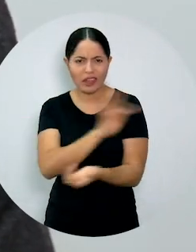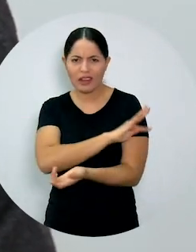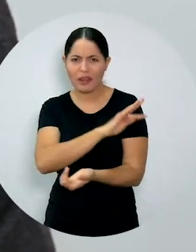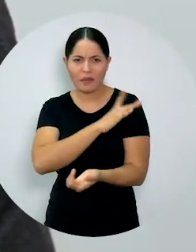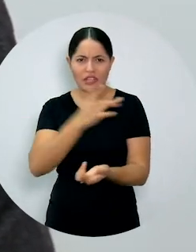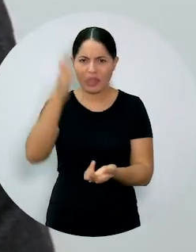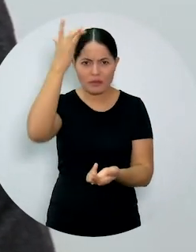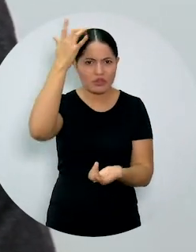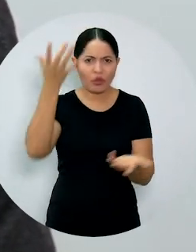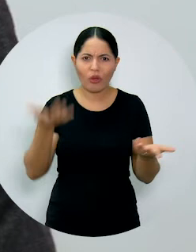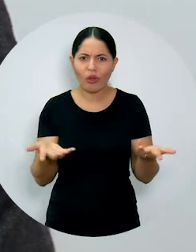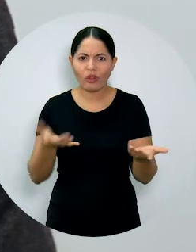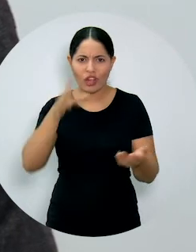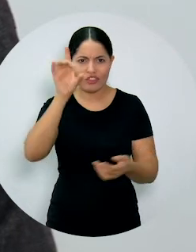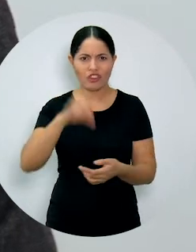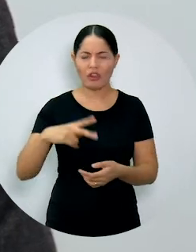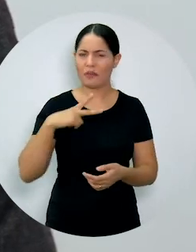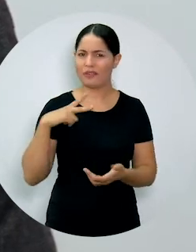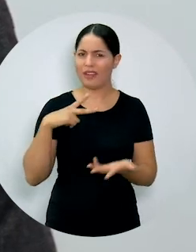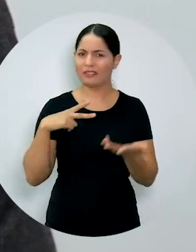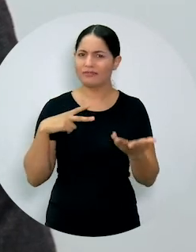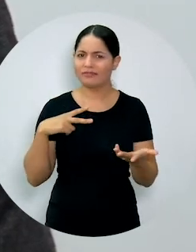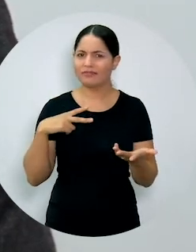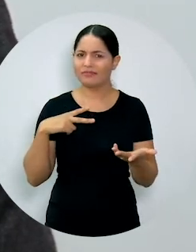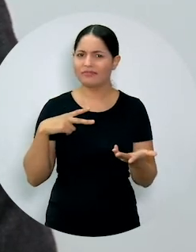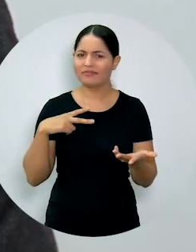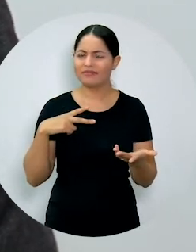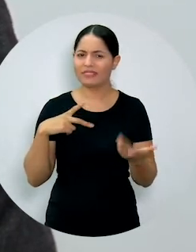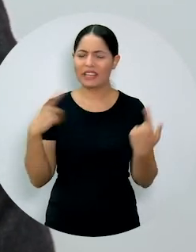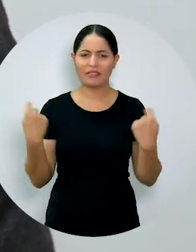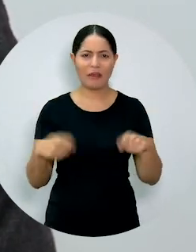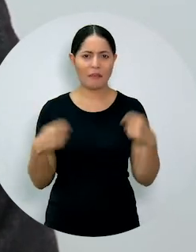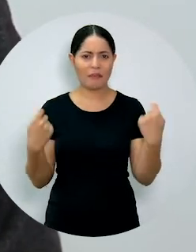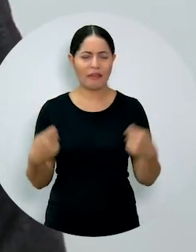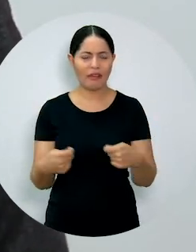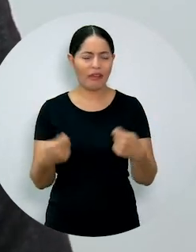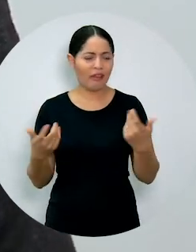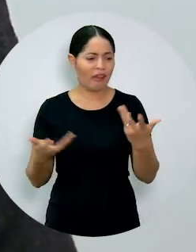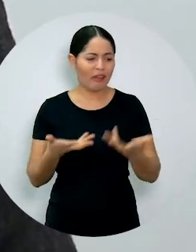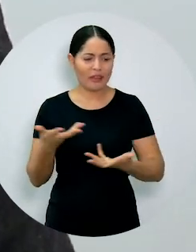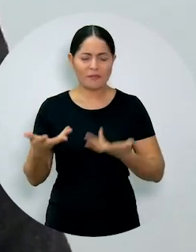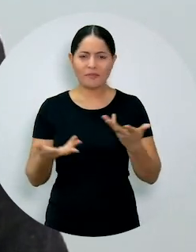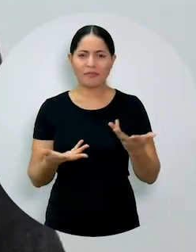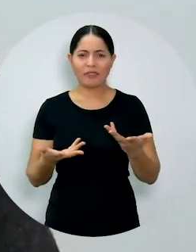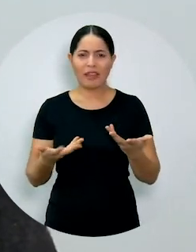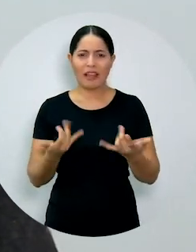absurda, tecnicamente, mas pessoas de direito privado que estão